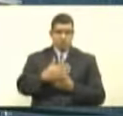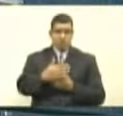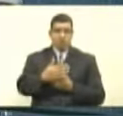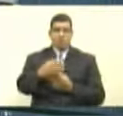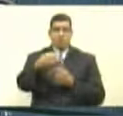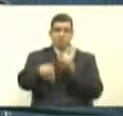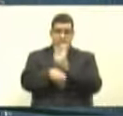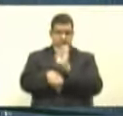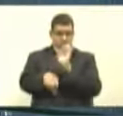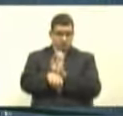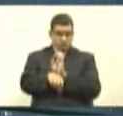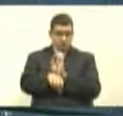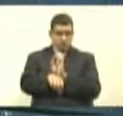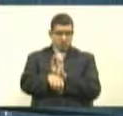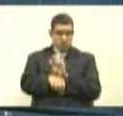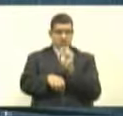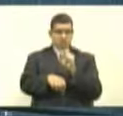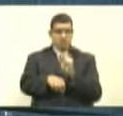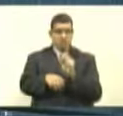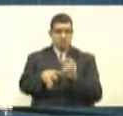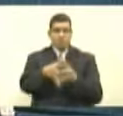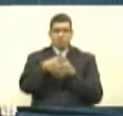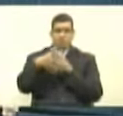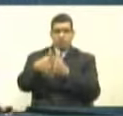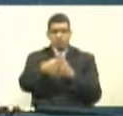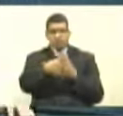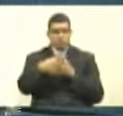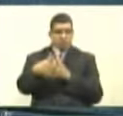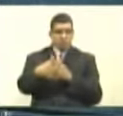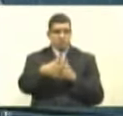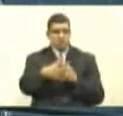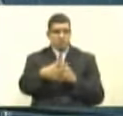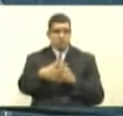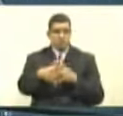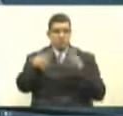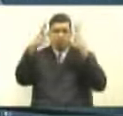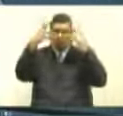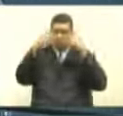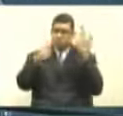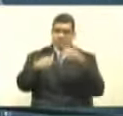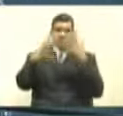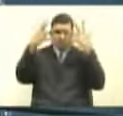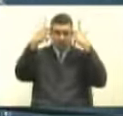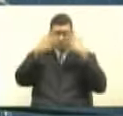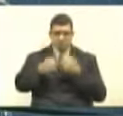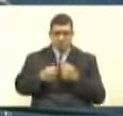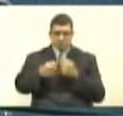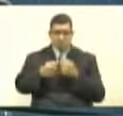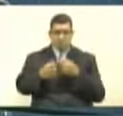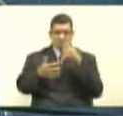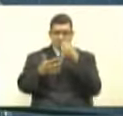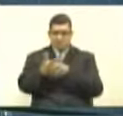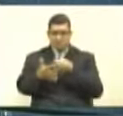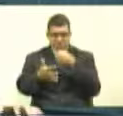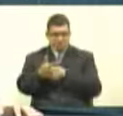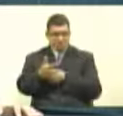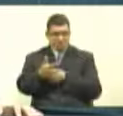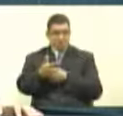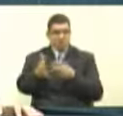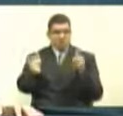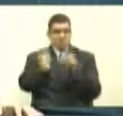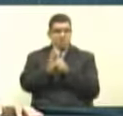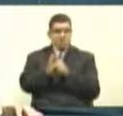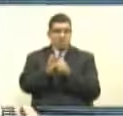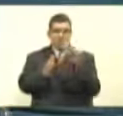Estado, é um escândalo inexplicável e digno da mais dura apuração por parte